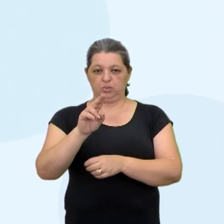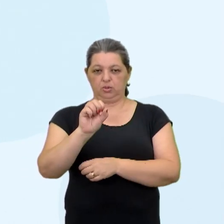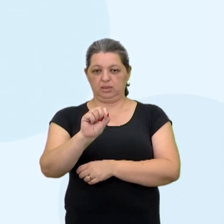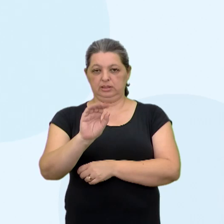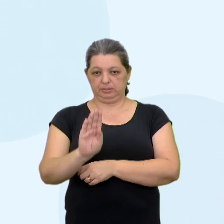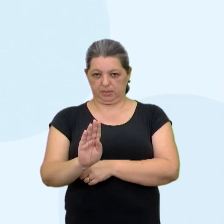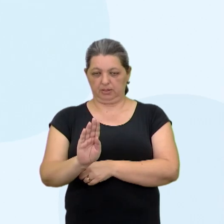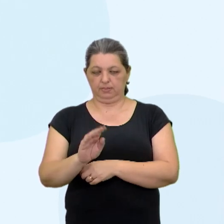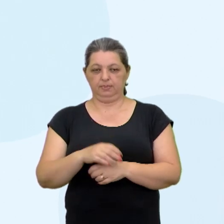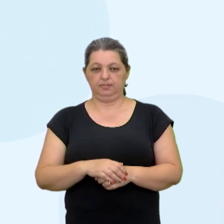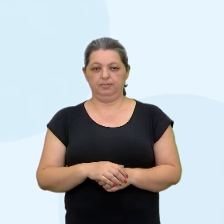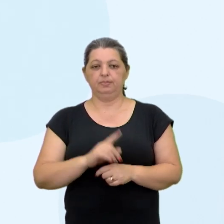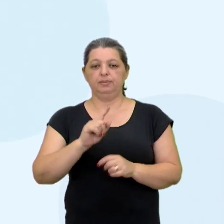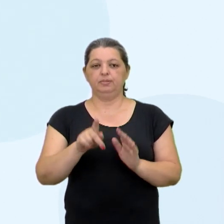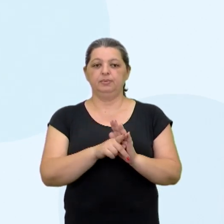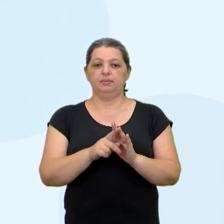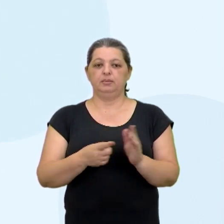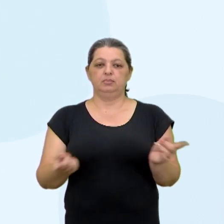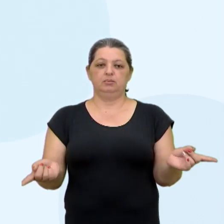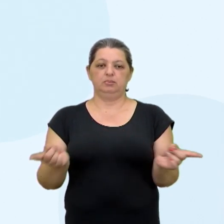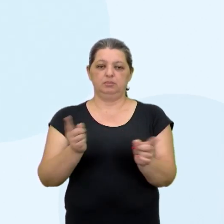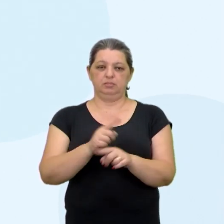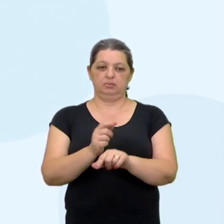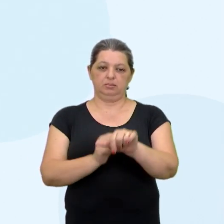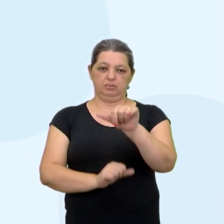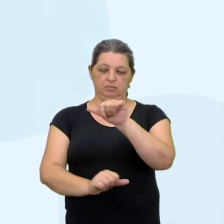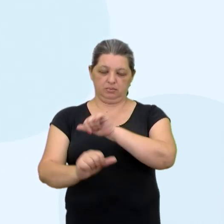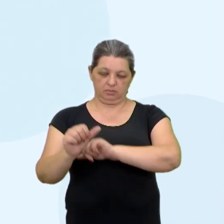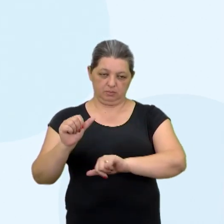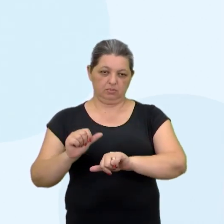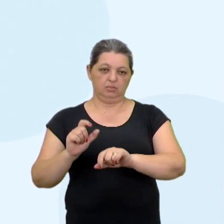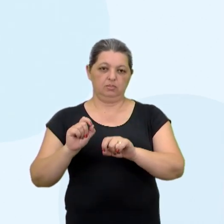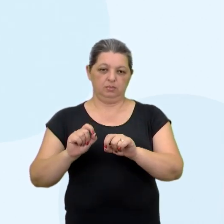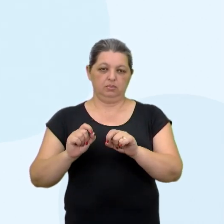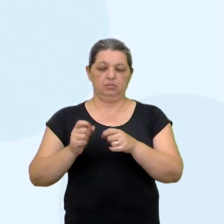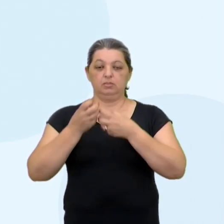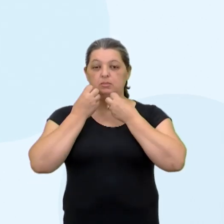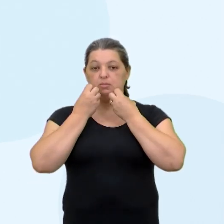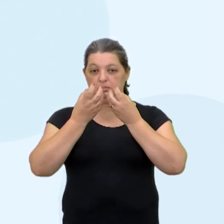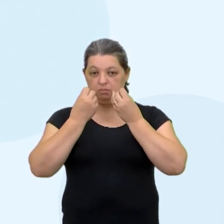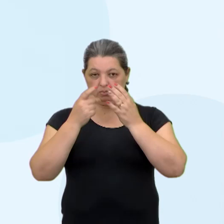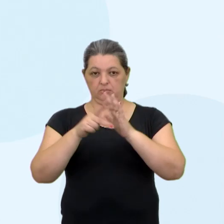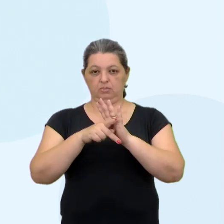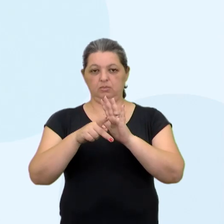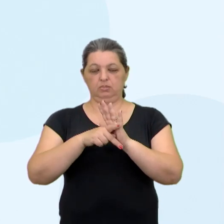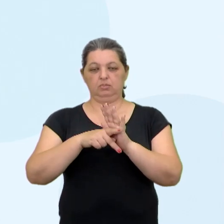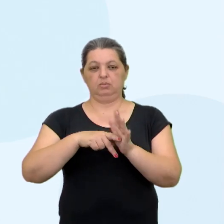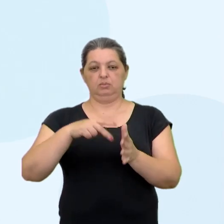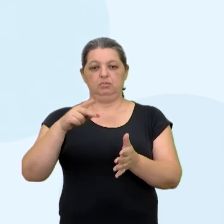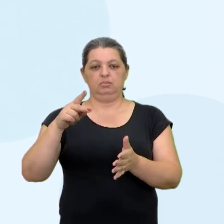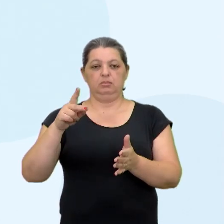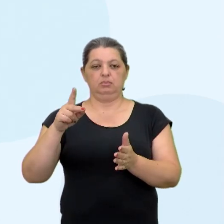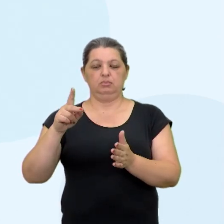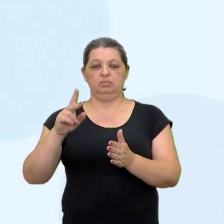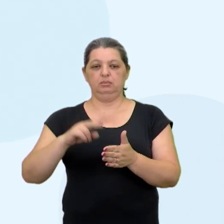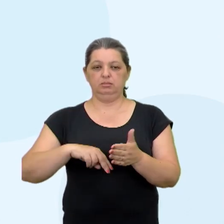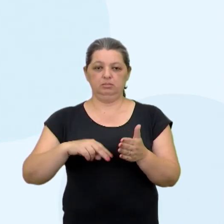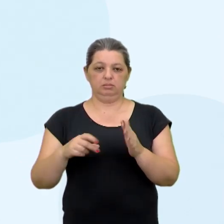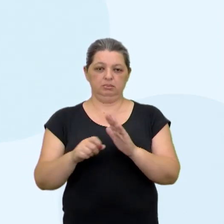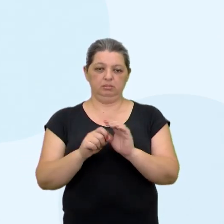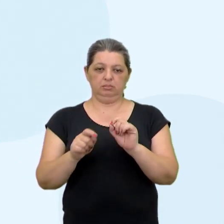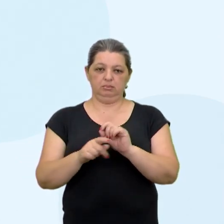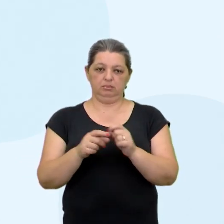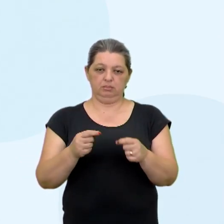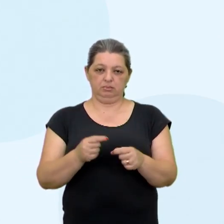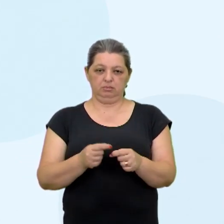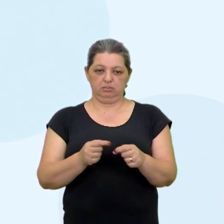o que acontece? É ele que faz a conversão do que chega em USB para informação de leitura do Arduino, assim como o que está no Arduino,